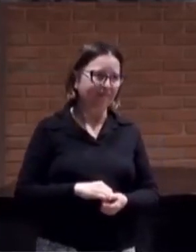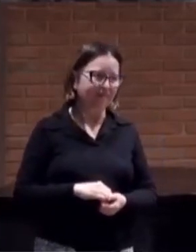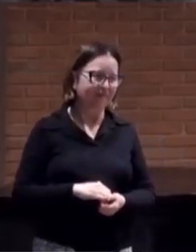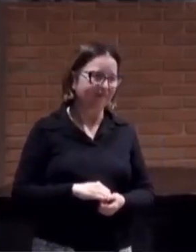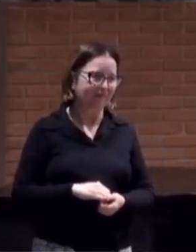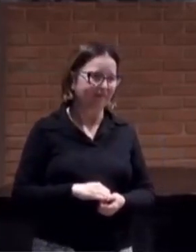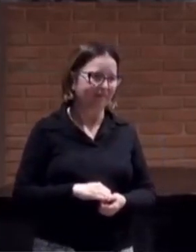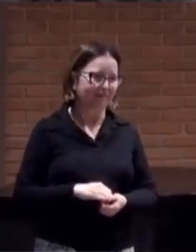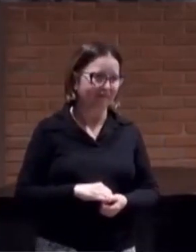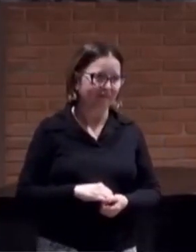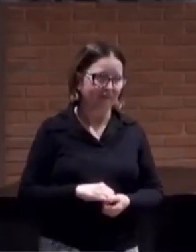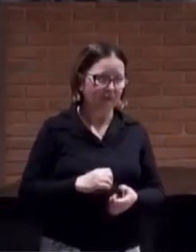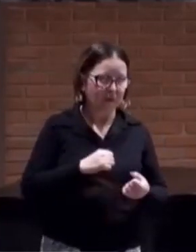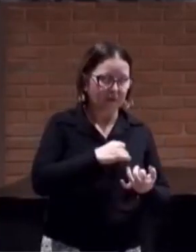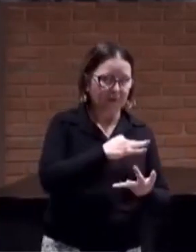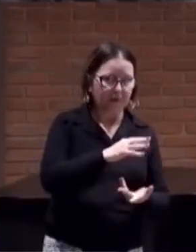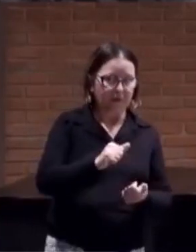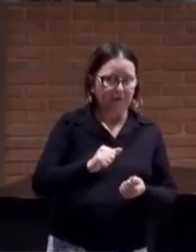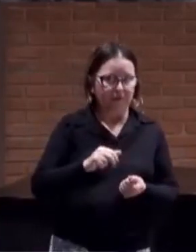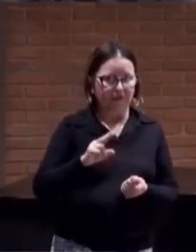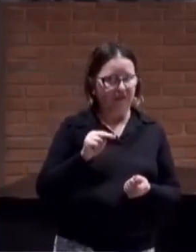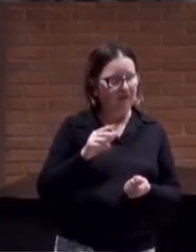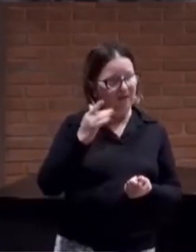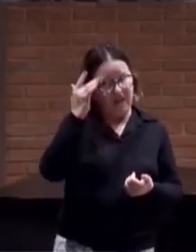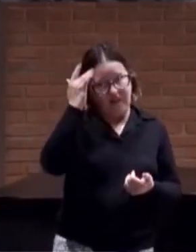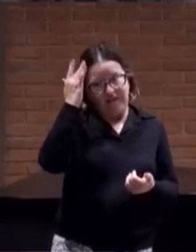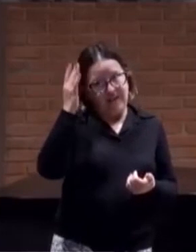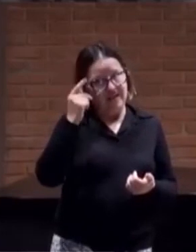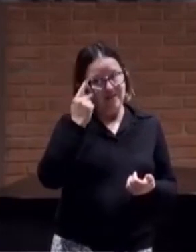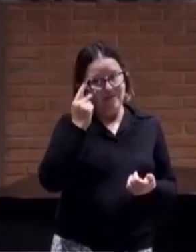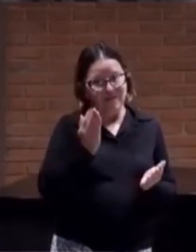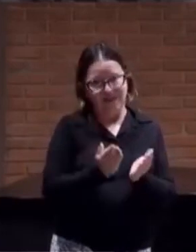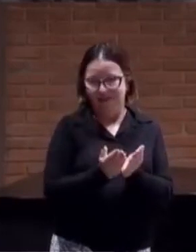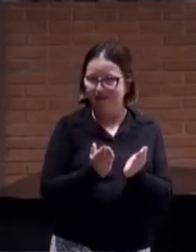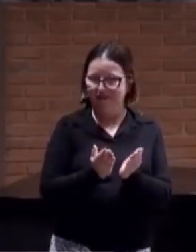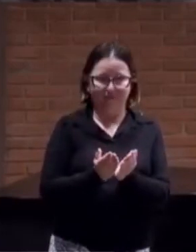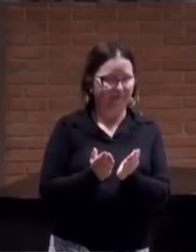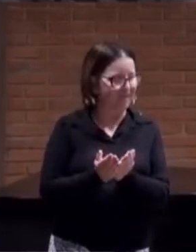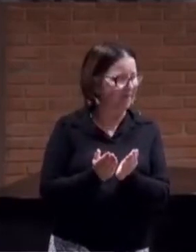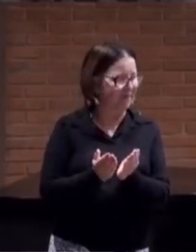Porque o mundo nunca vai ser fácil para o cristão.